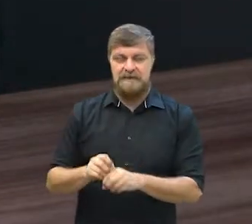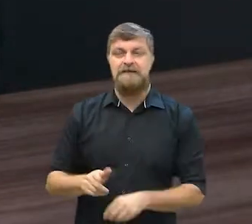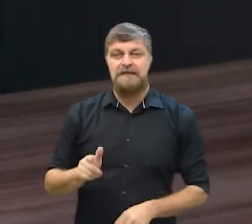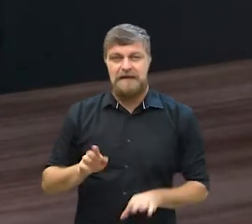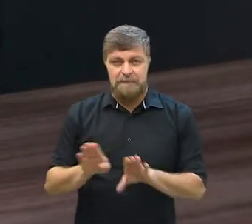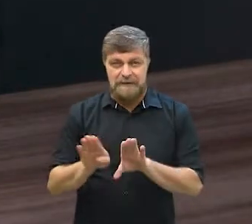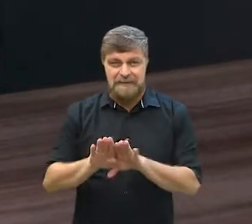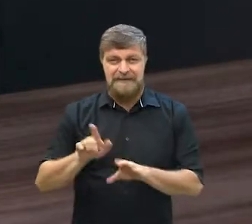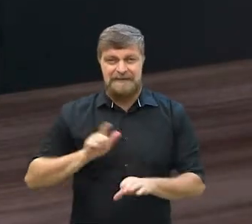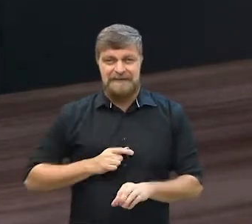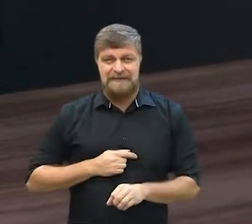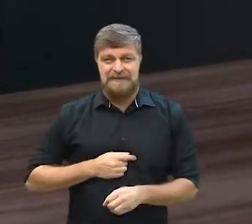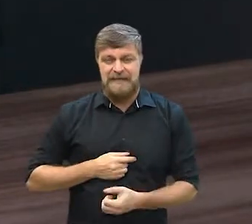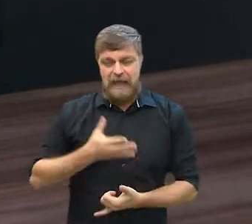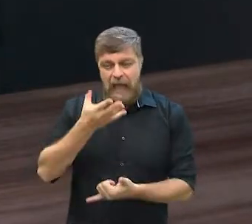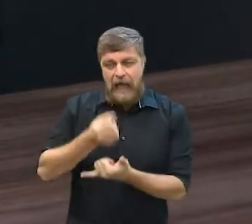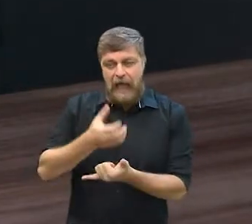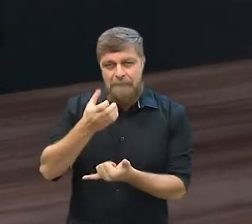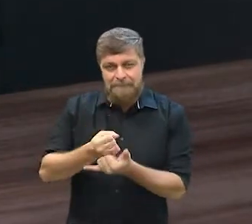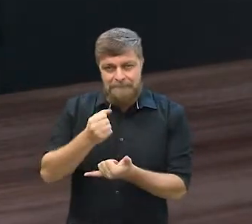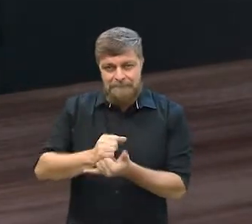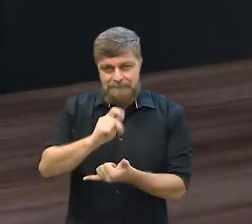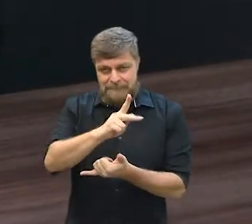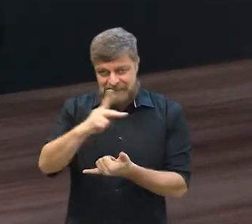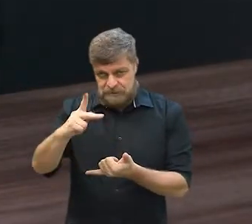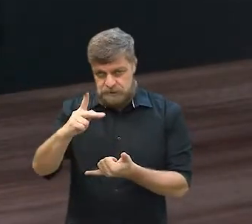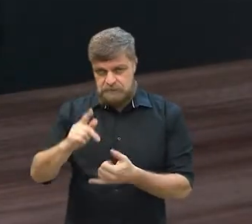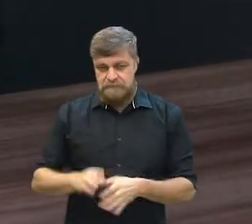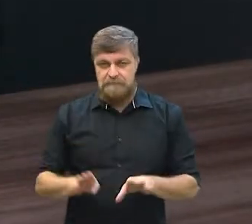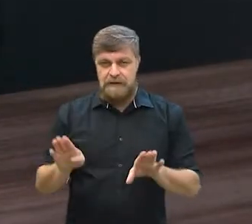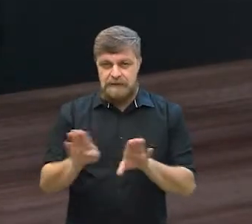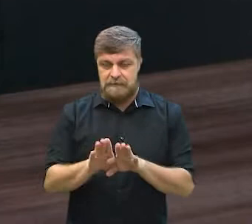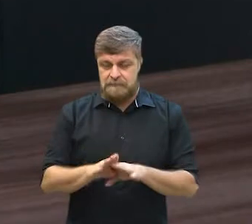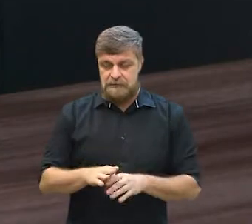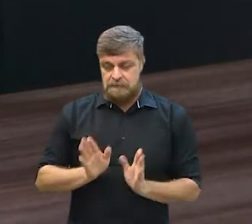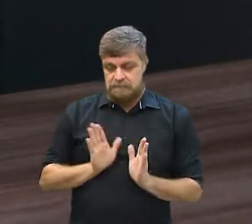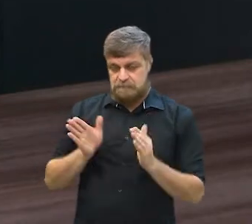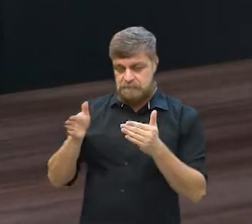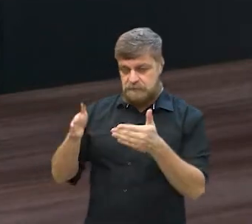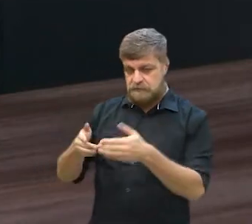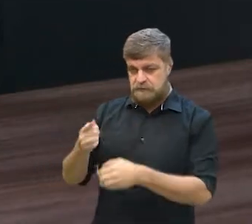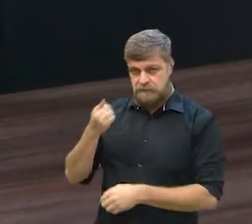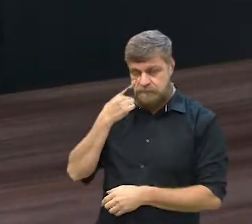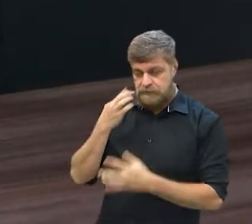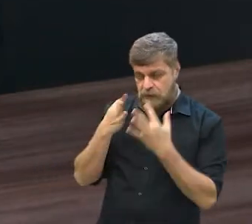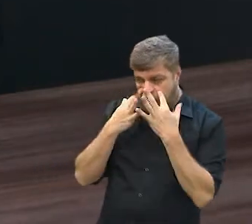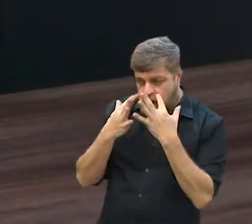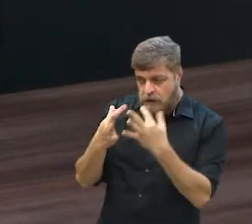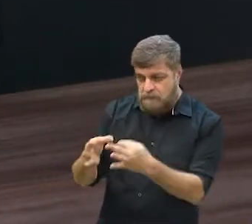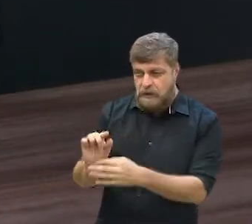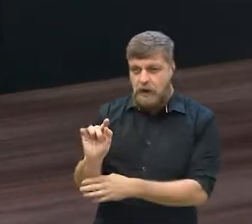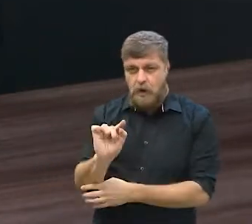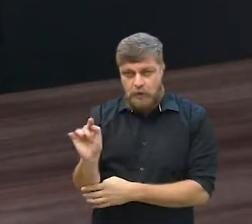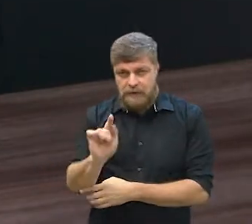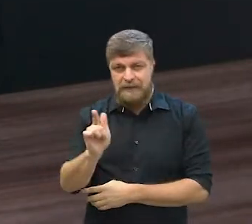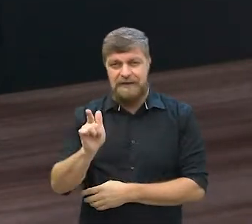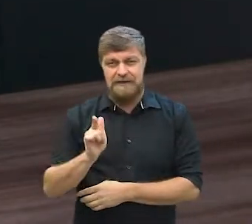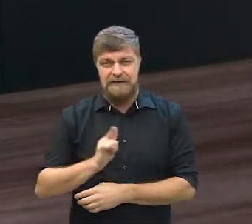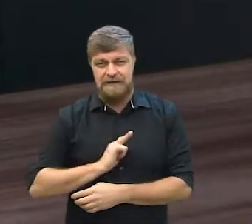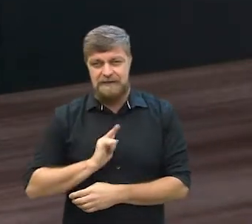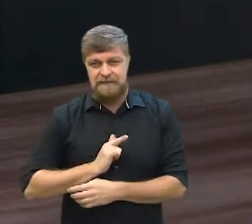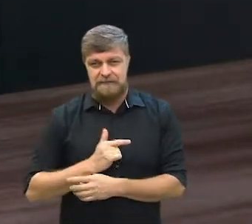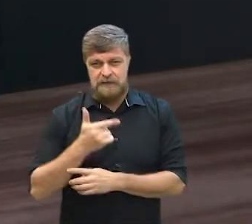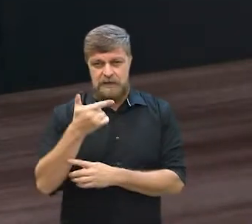e 39% aplicativos de entrega. Por outro lado, a gente também observa que, por exemplo, a